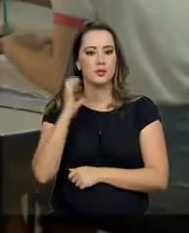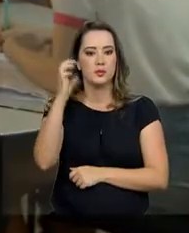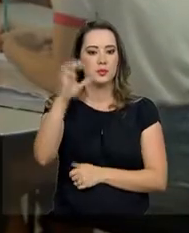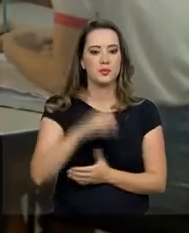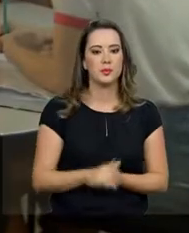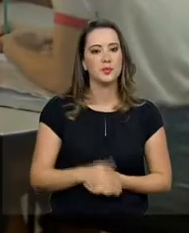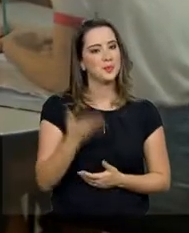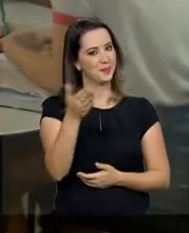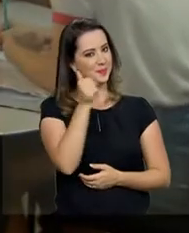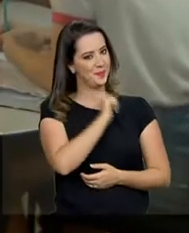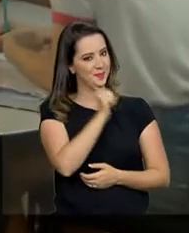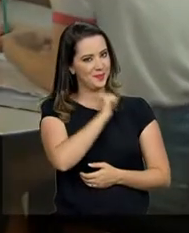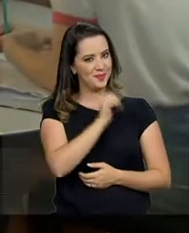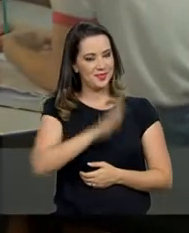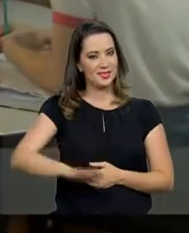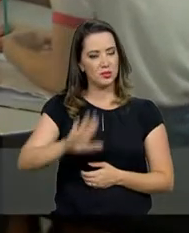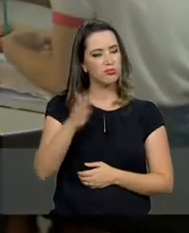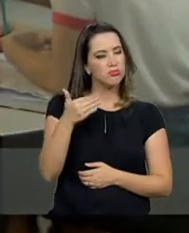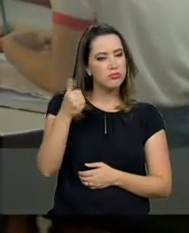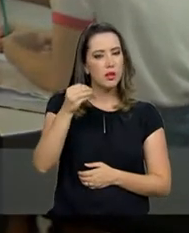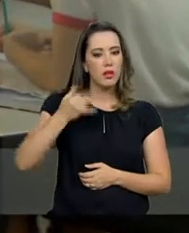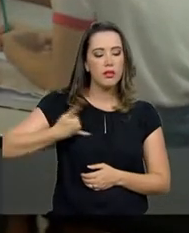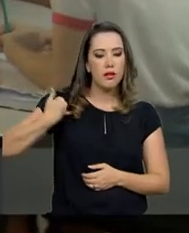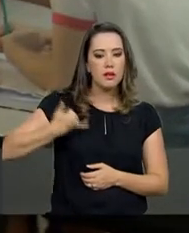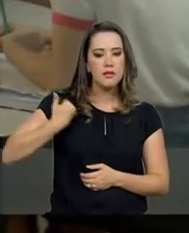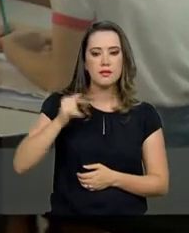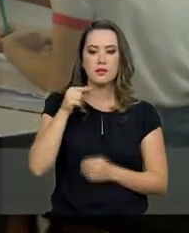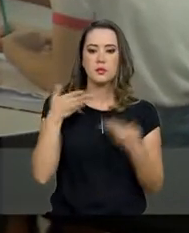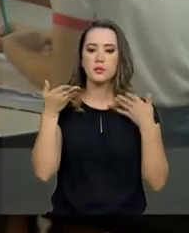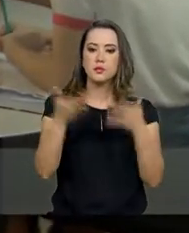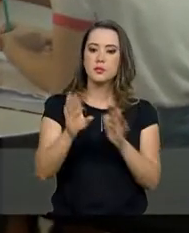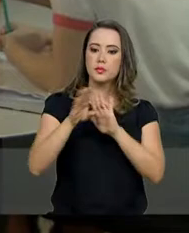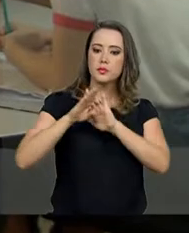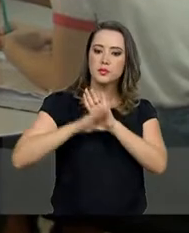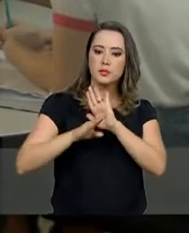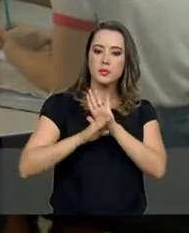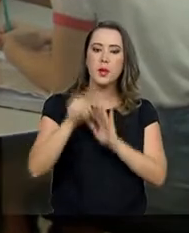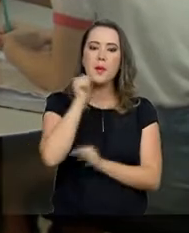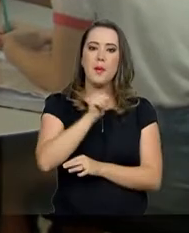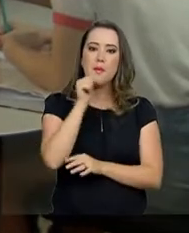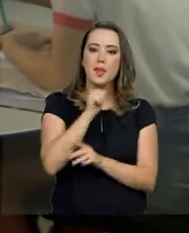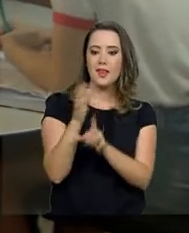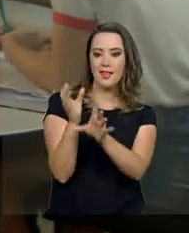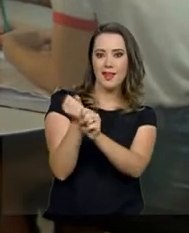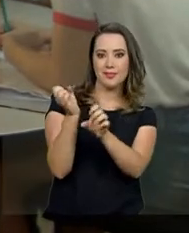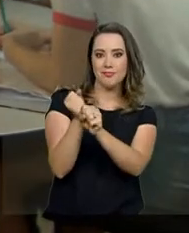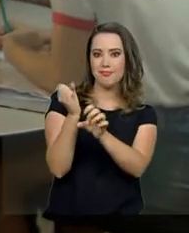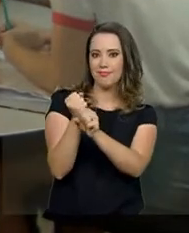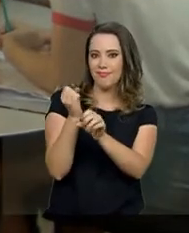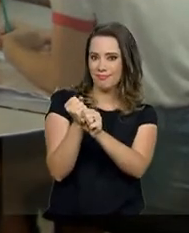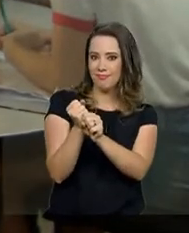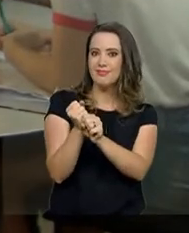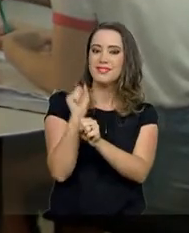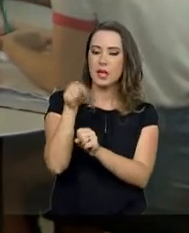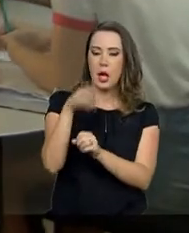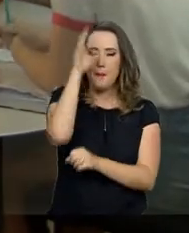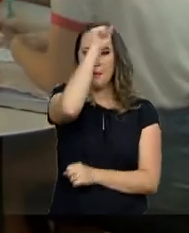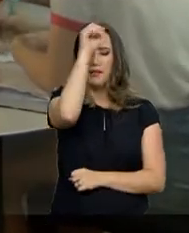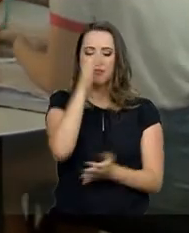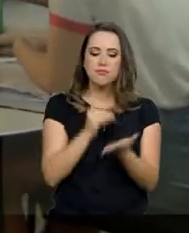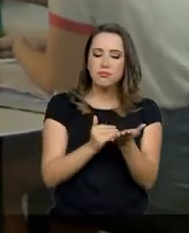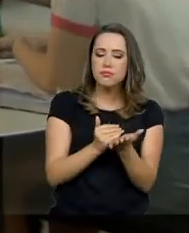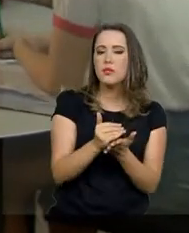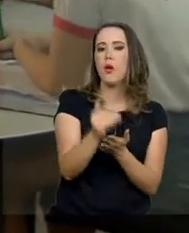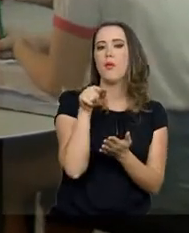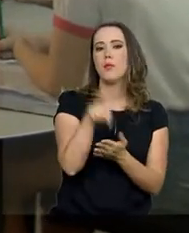Essas meninas de Brasília têm em média 10 anos e participam do projeto A Menina que Calculava. A ideia é que elas aprendam desde cedo